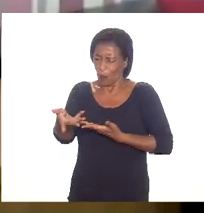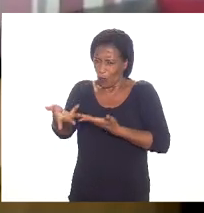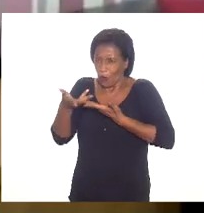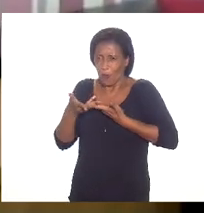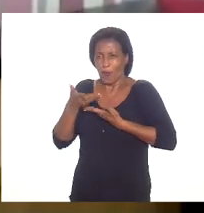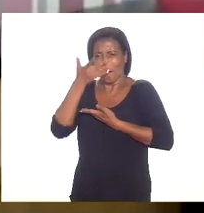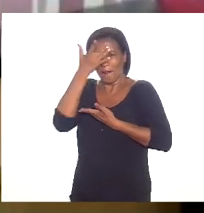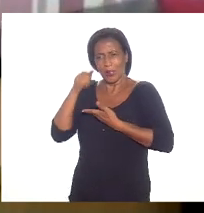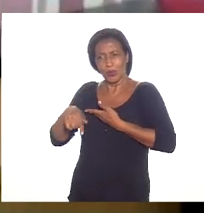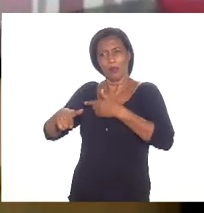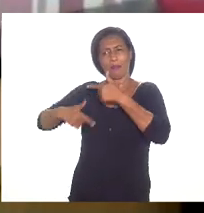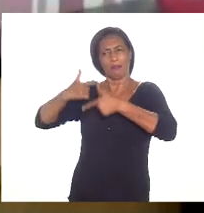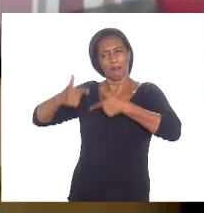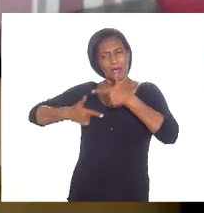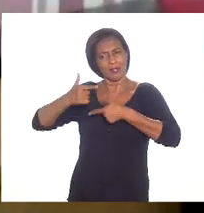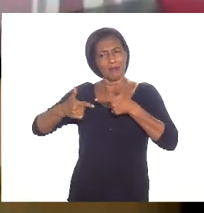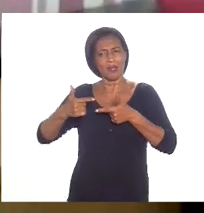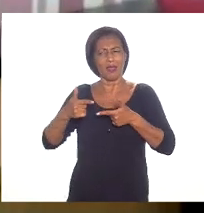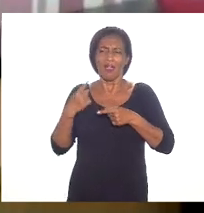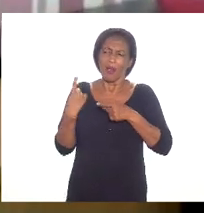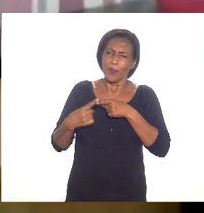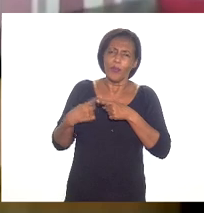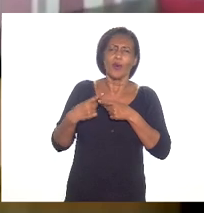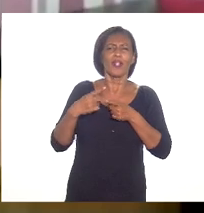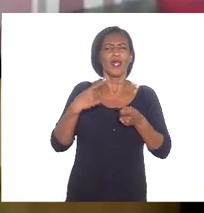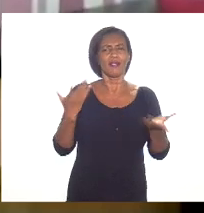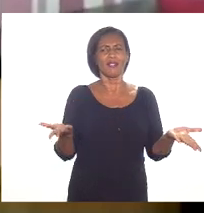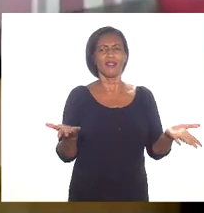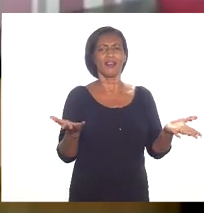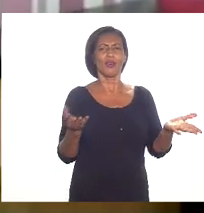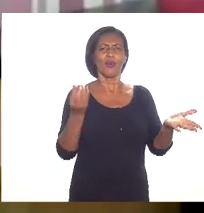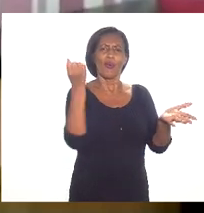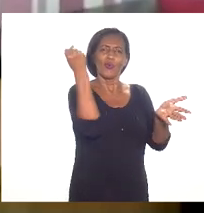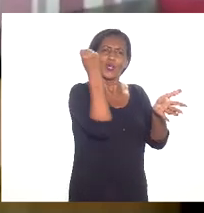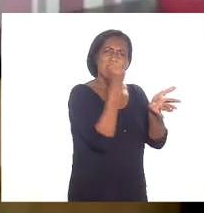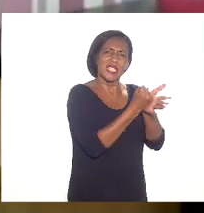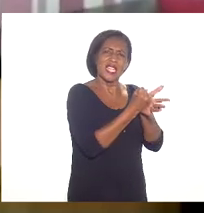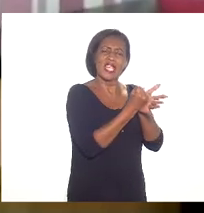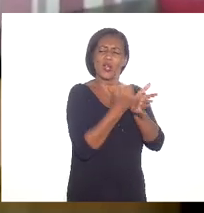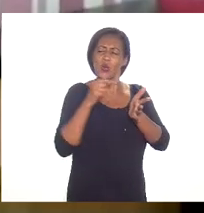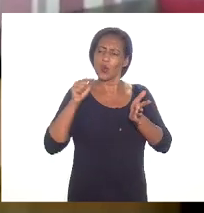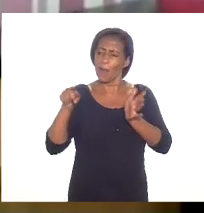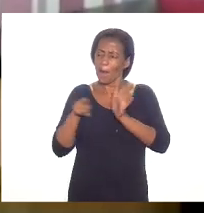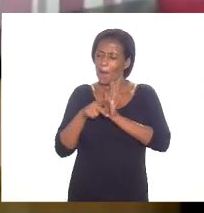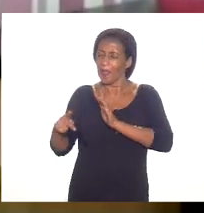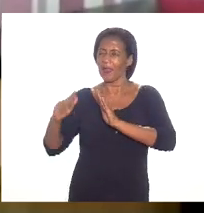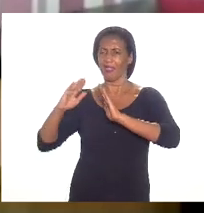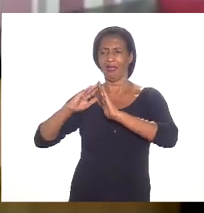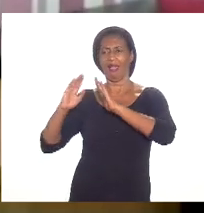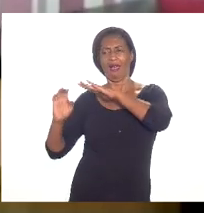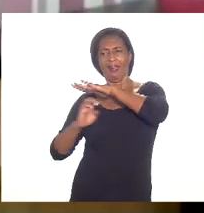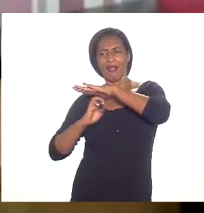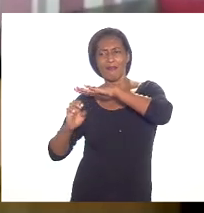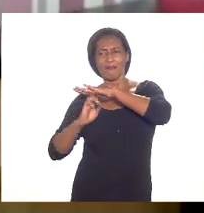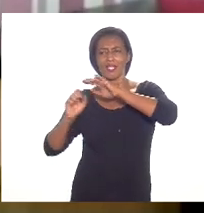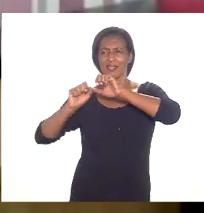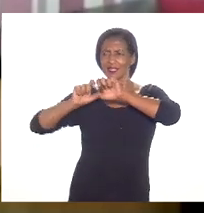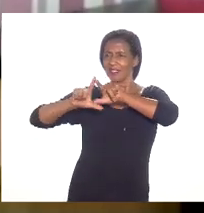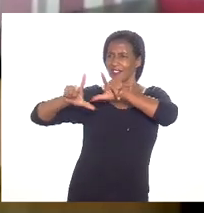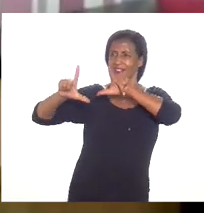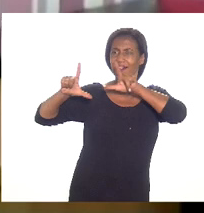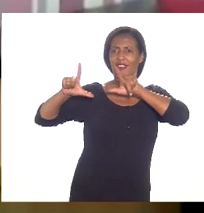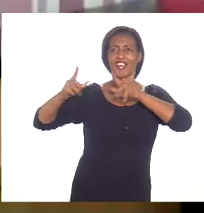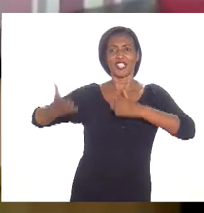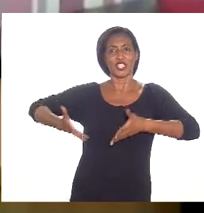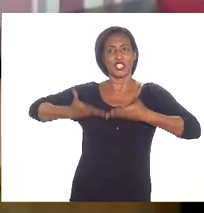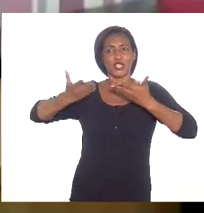E aí, por que não criar um selo de incentivo para estimular essas empresas, também tirar elas da invisibilidade,